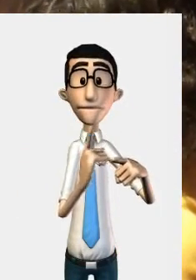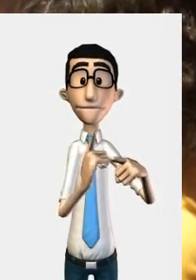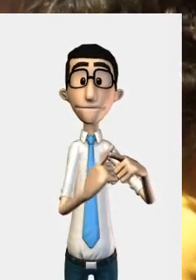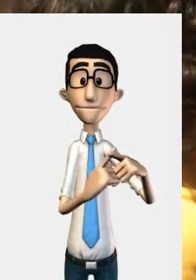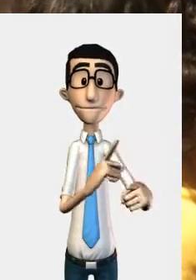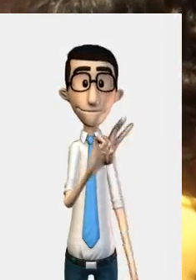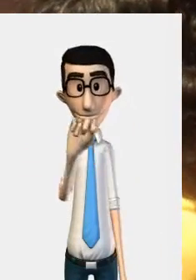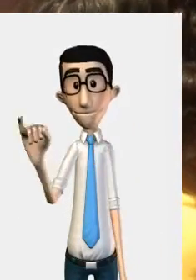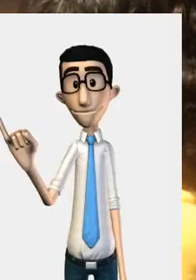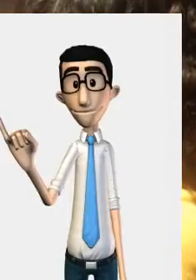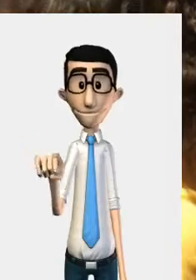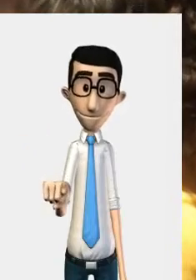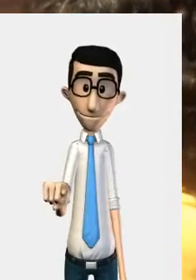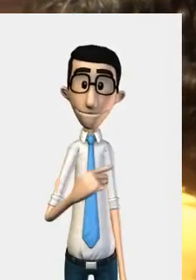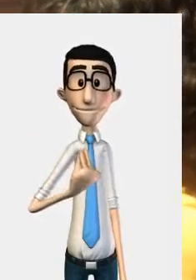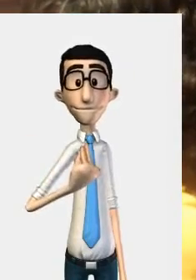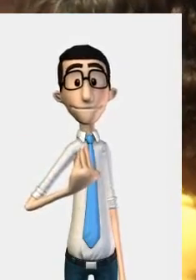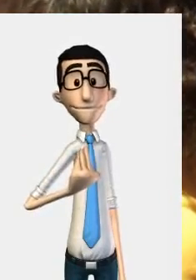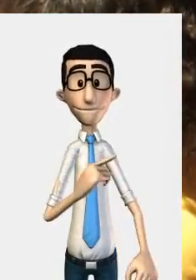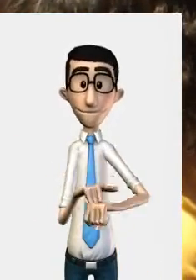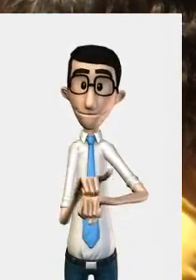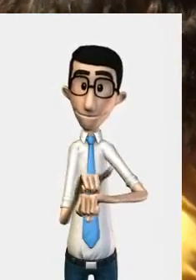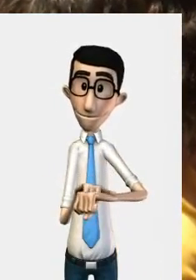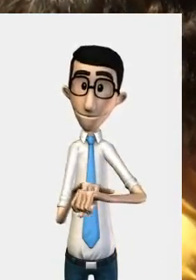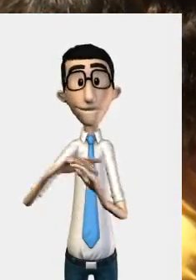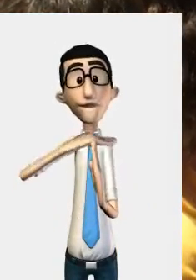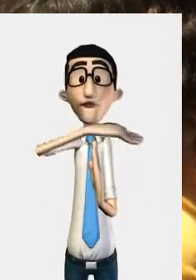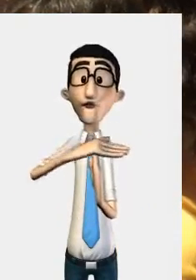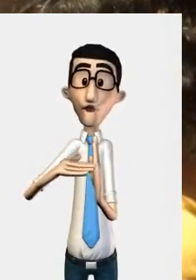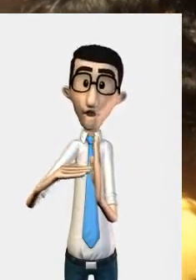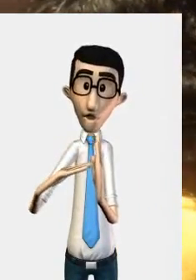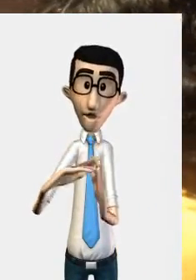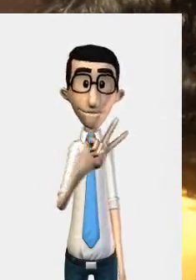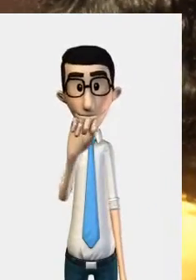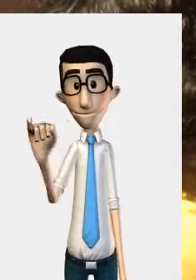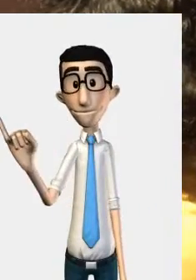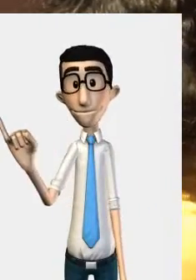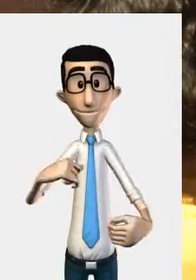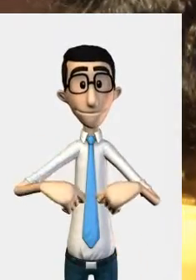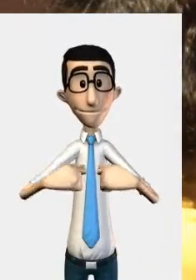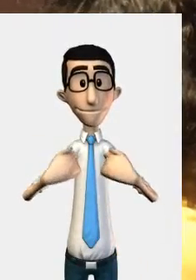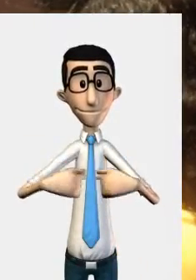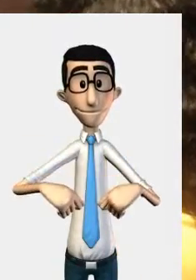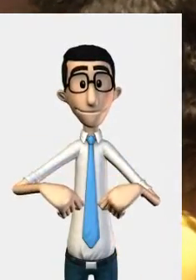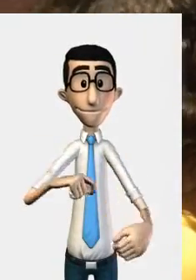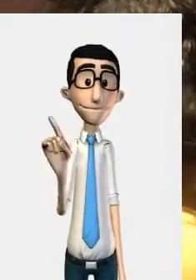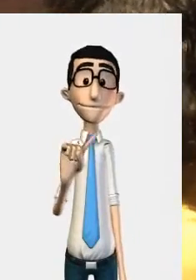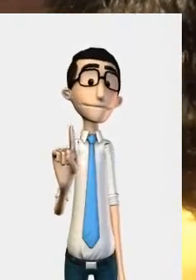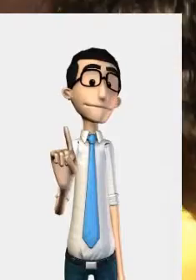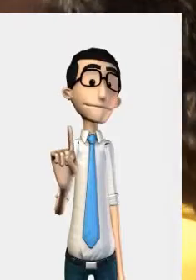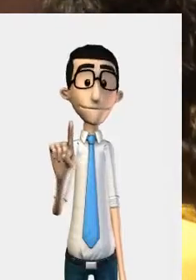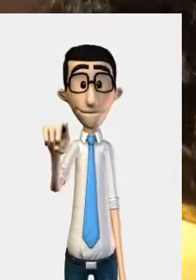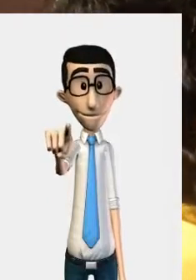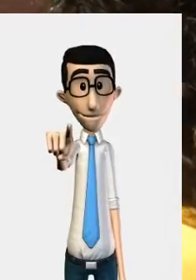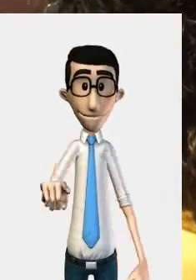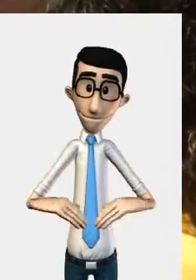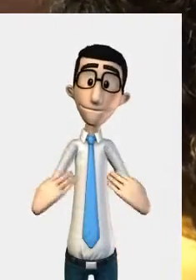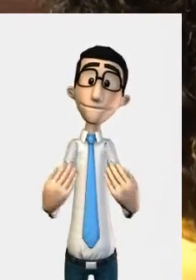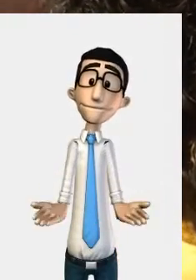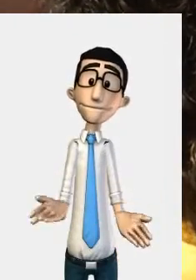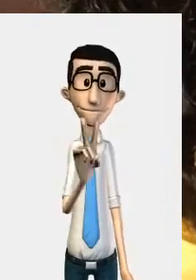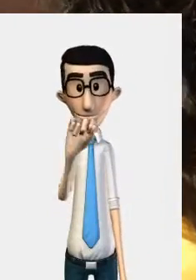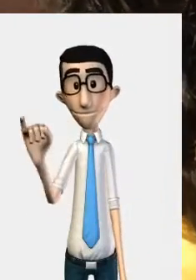eu quero ajudar ela a ter menos comportamentos em atraso. Agora, que nome a gente vai dar para isso, para mim não é